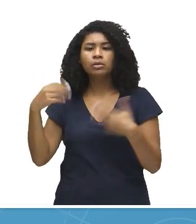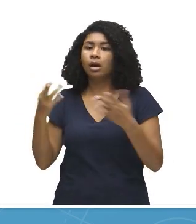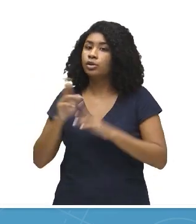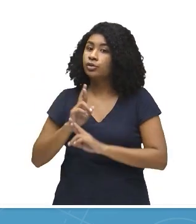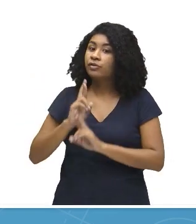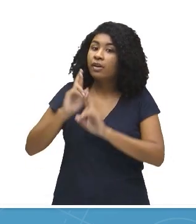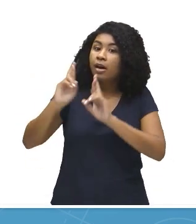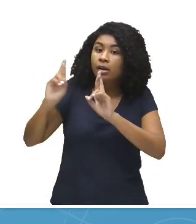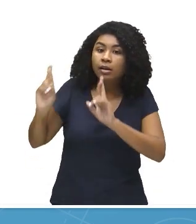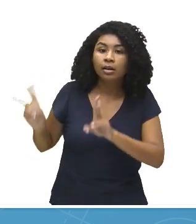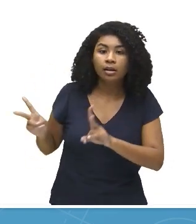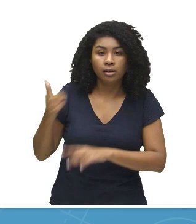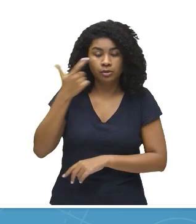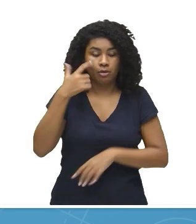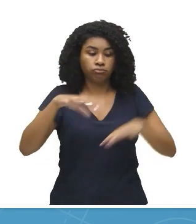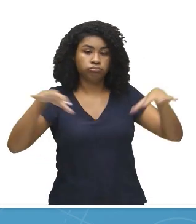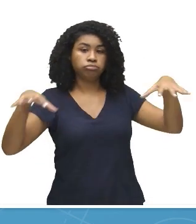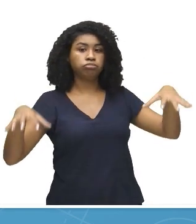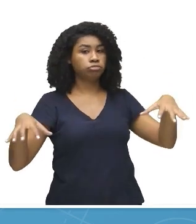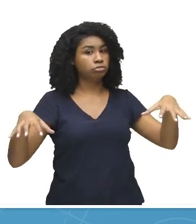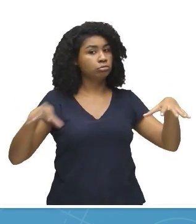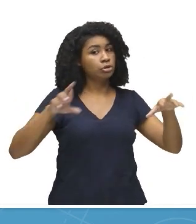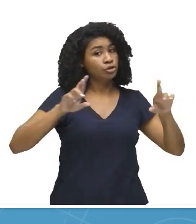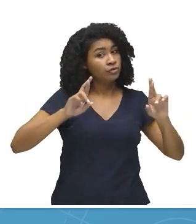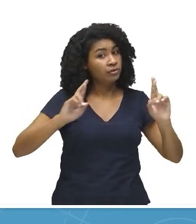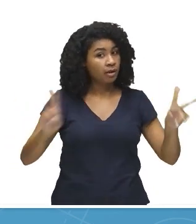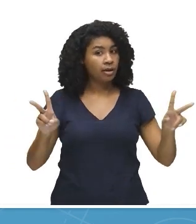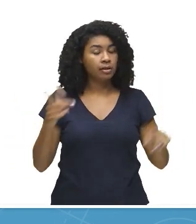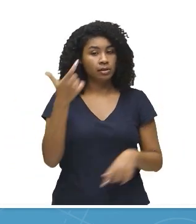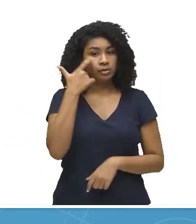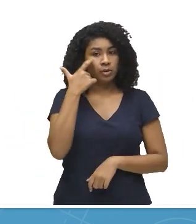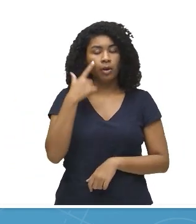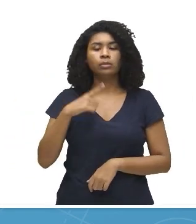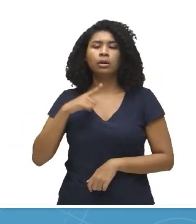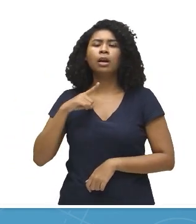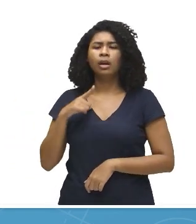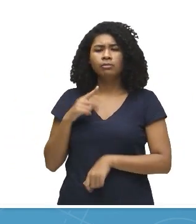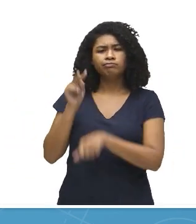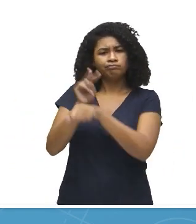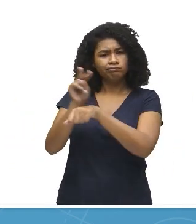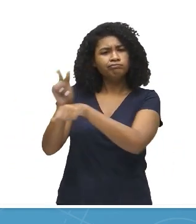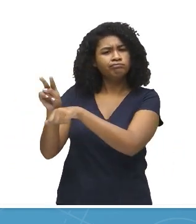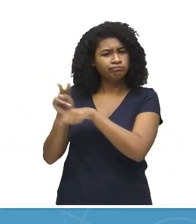de preservação, né? A gente também vai ter essa proteção, né?